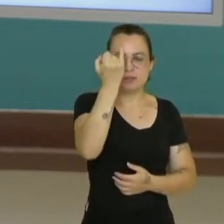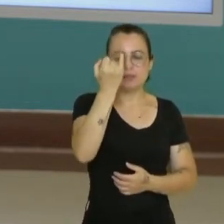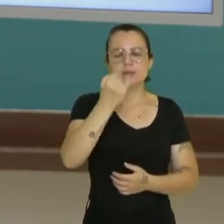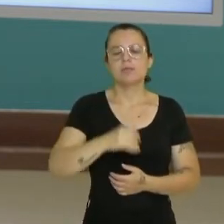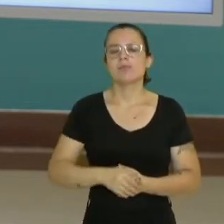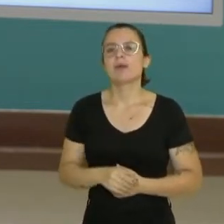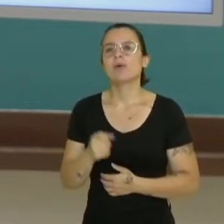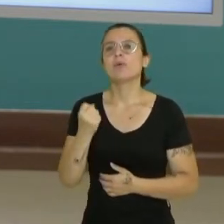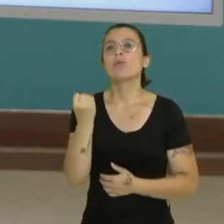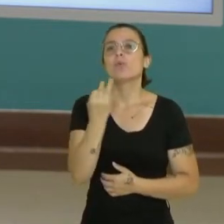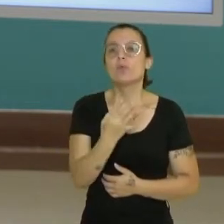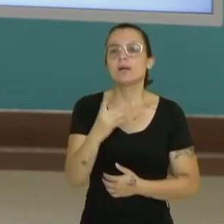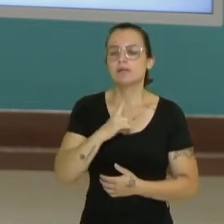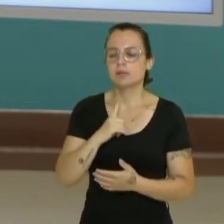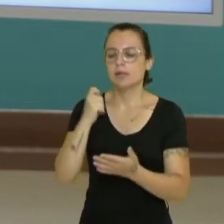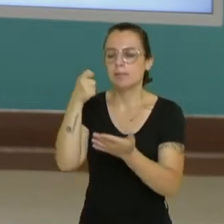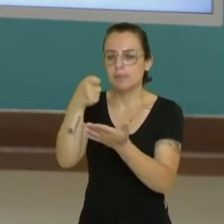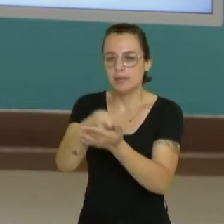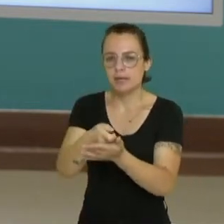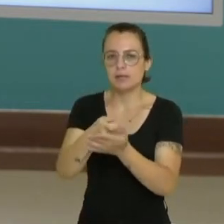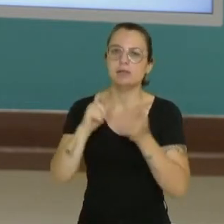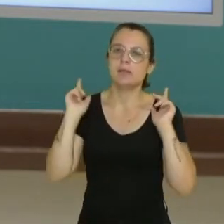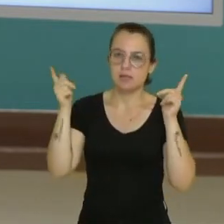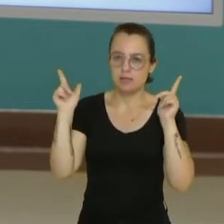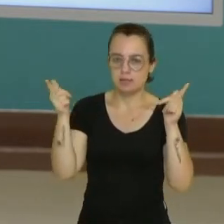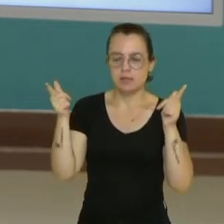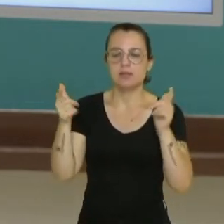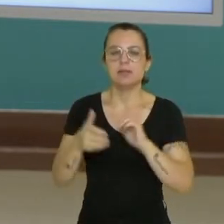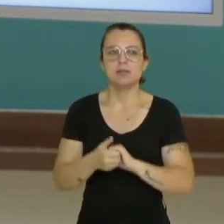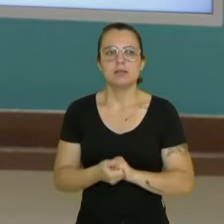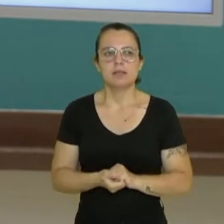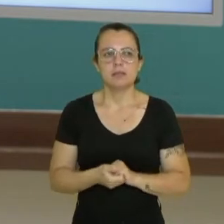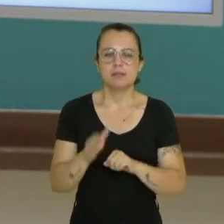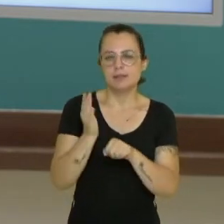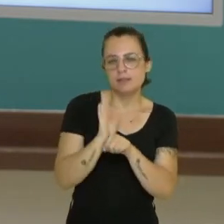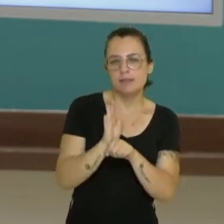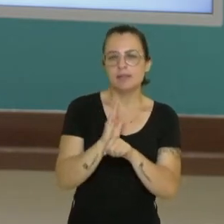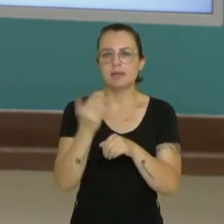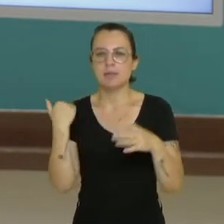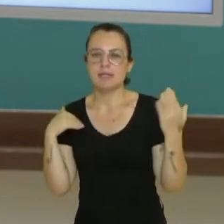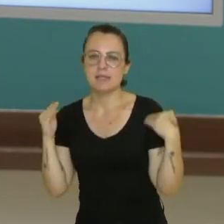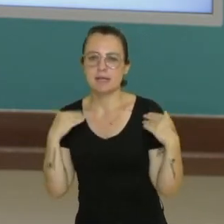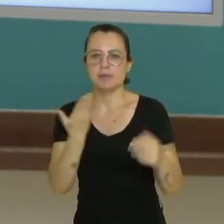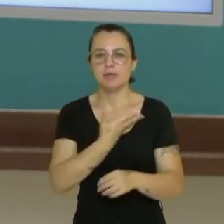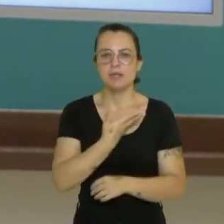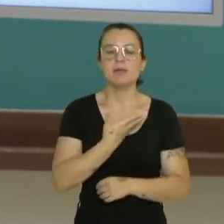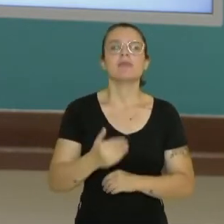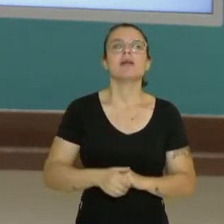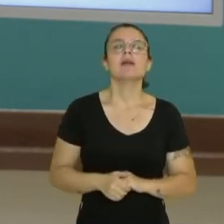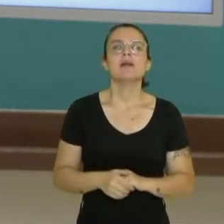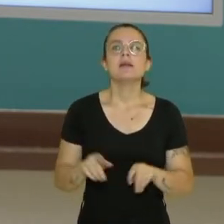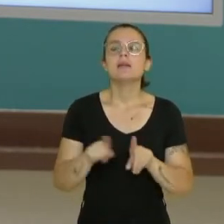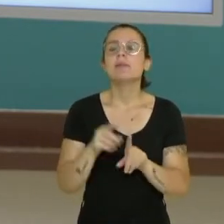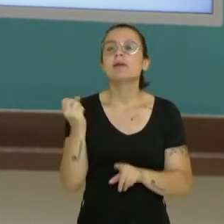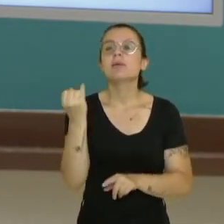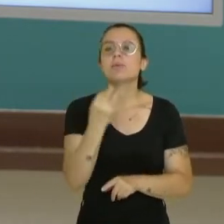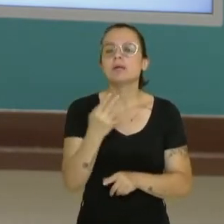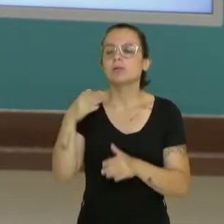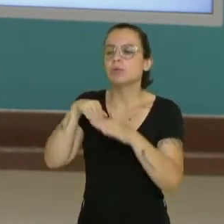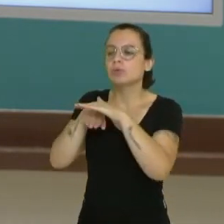as despesas que ela vai ter, como lazer, cineminha, sair com as amigas, e quanto que ela